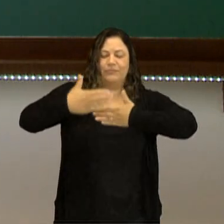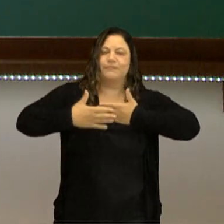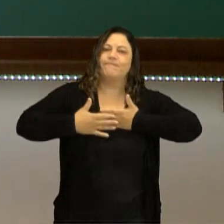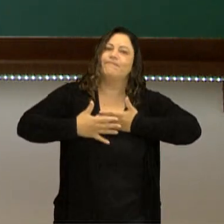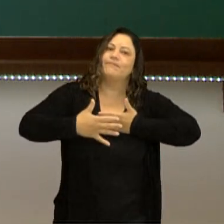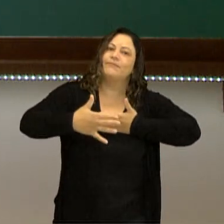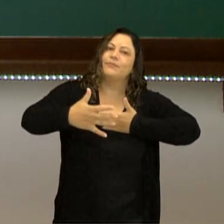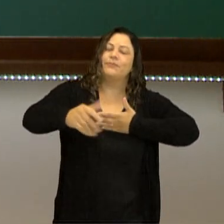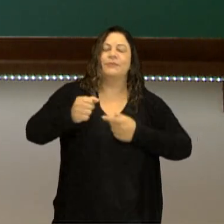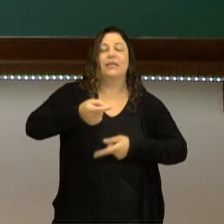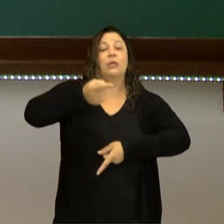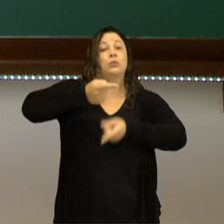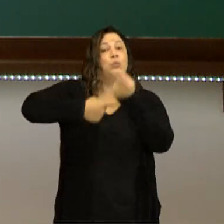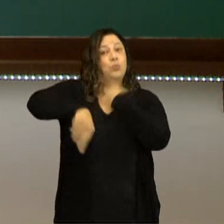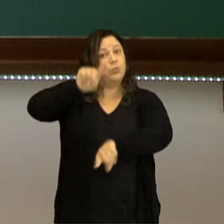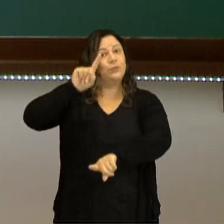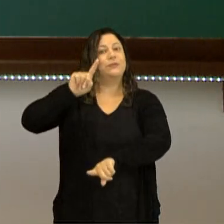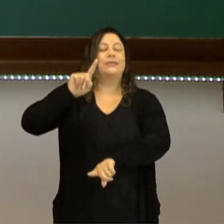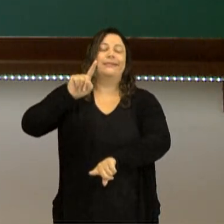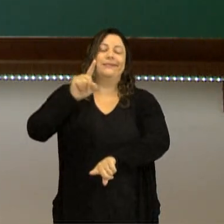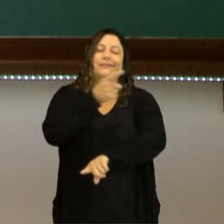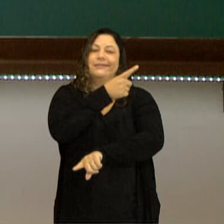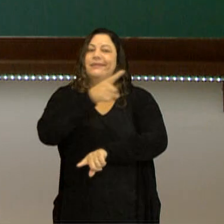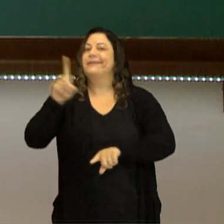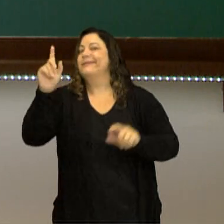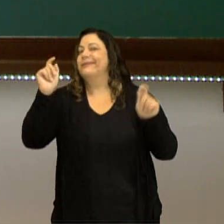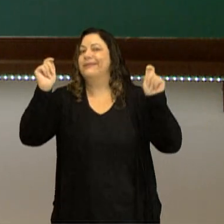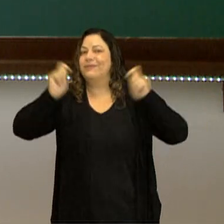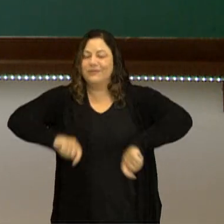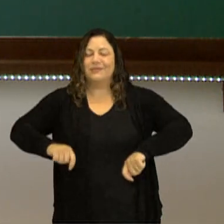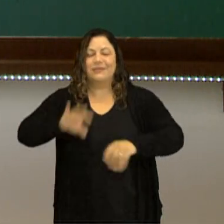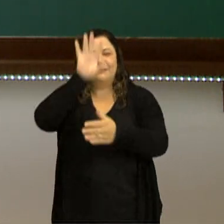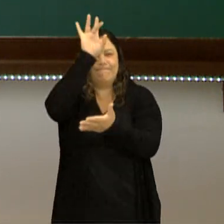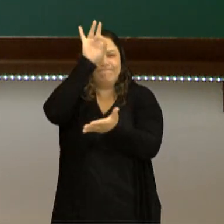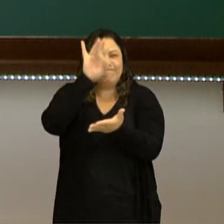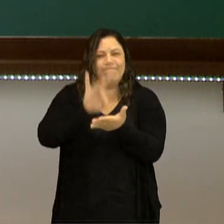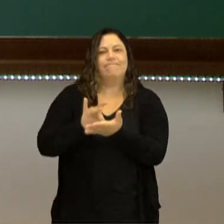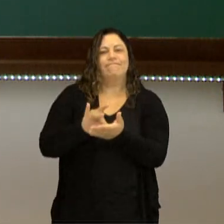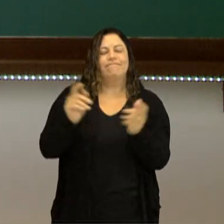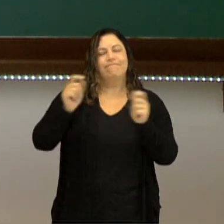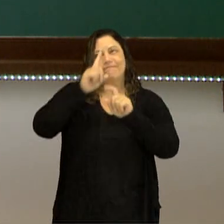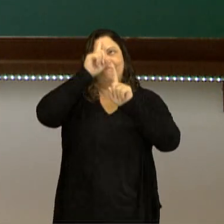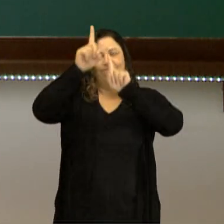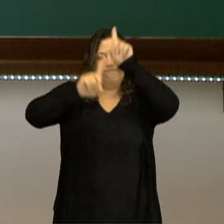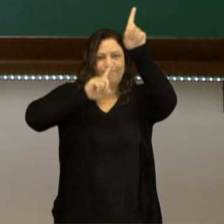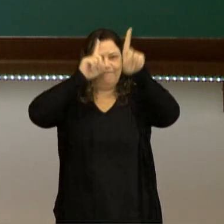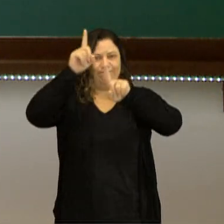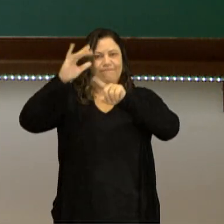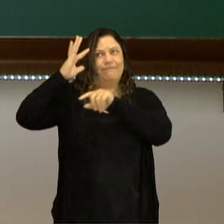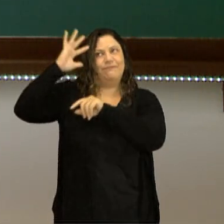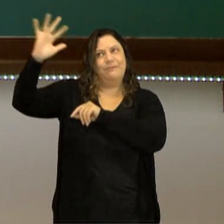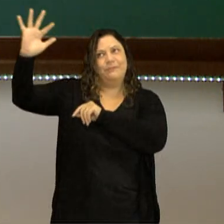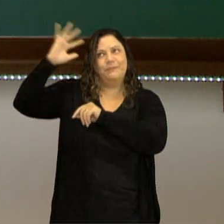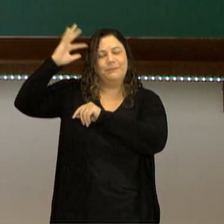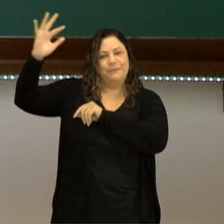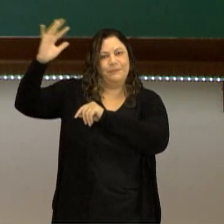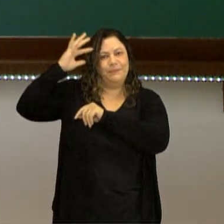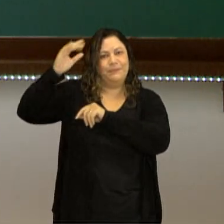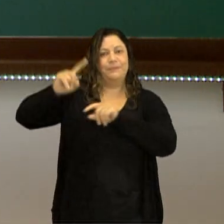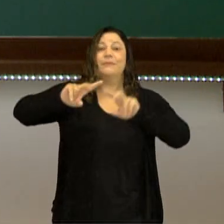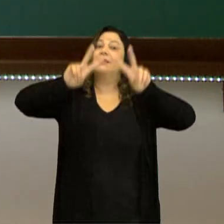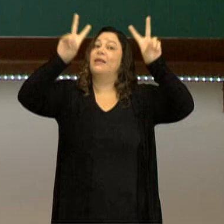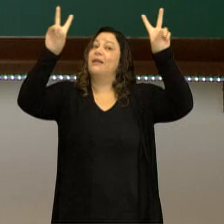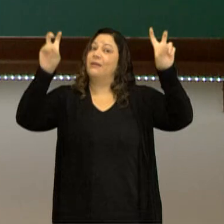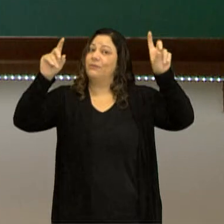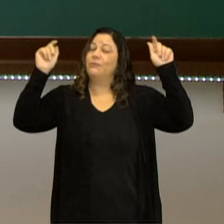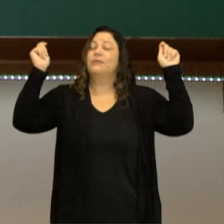sua transformação, não ser mais exatamente como aquela ideia da teoria. E é isso, sobre isso